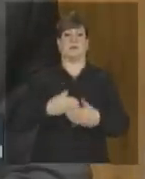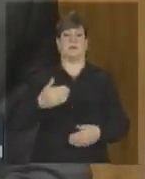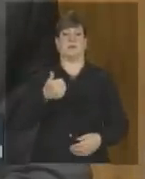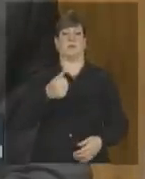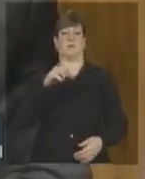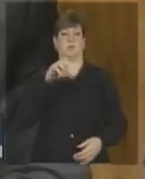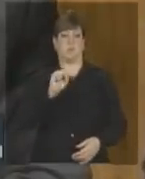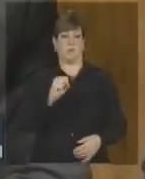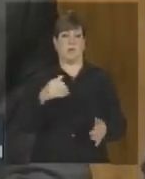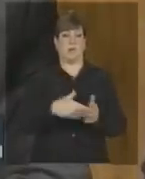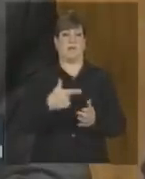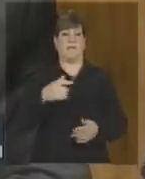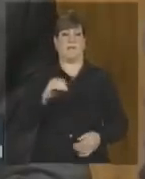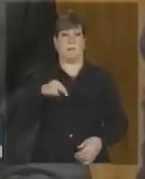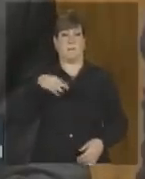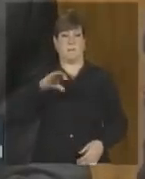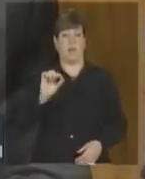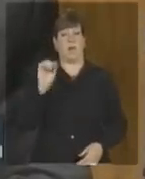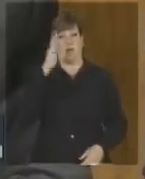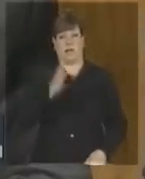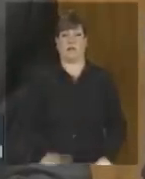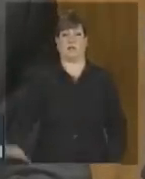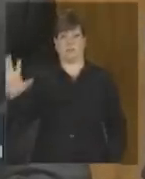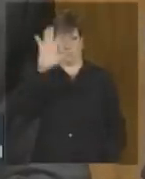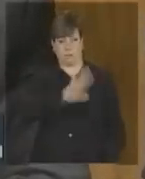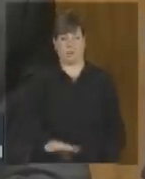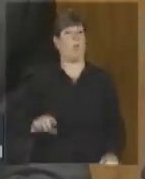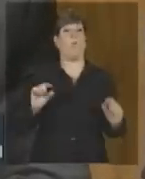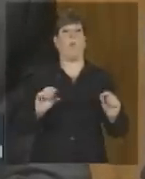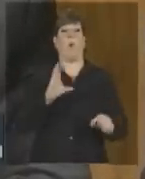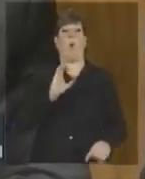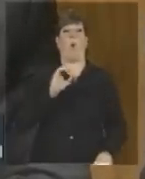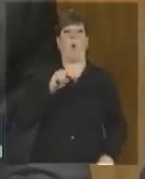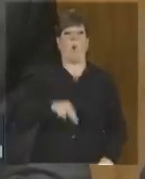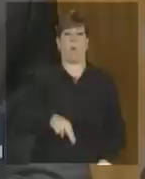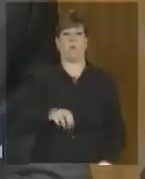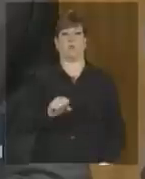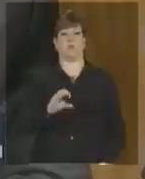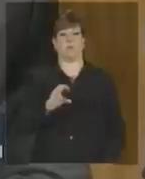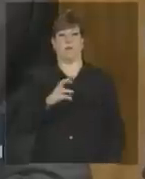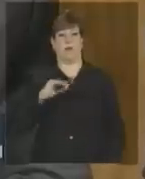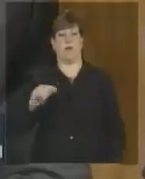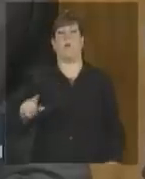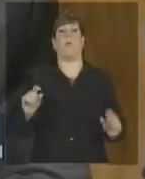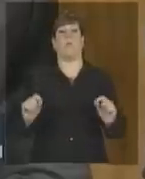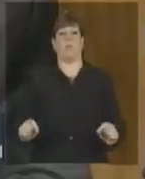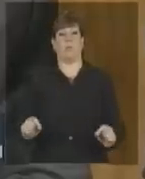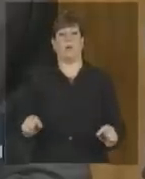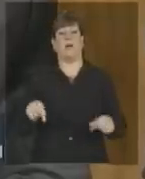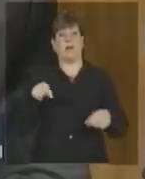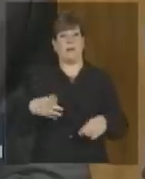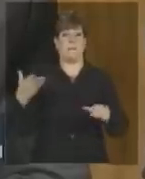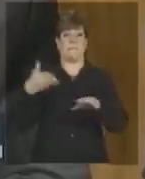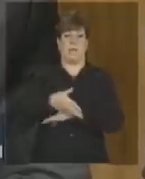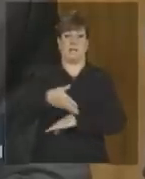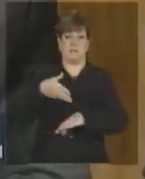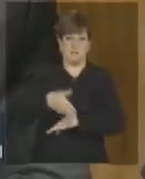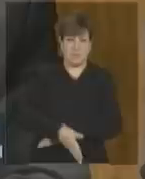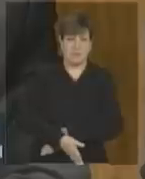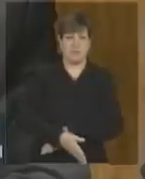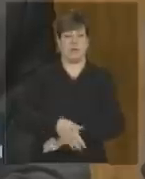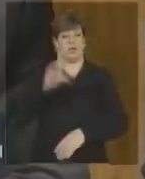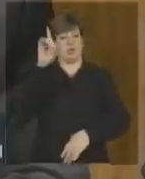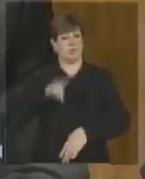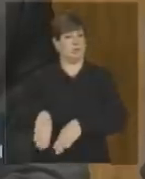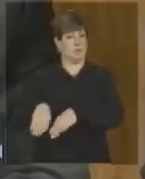etapa nacional. O que é a Consocial? É a participação democrática da